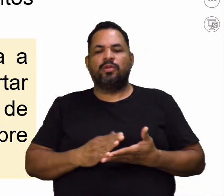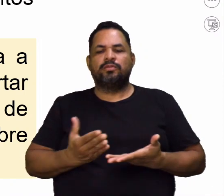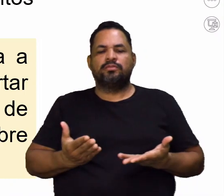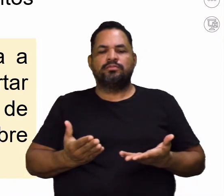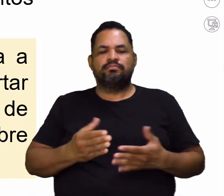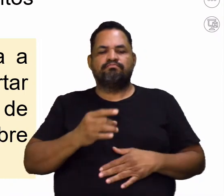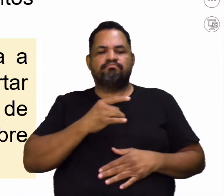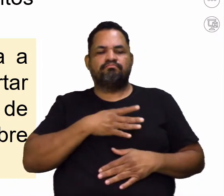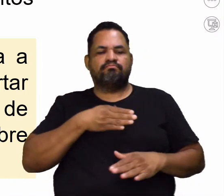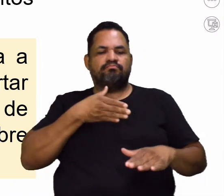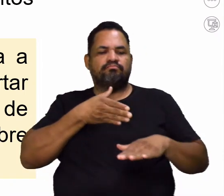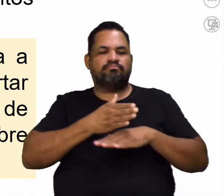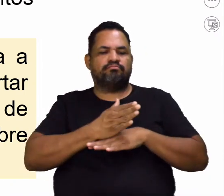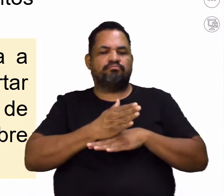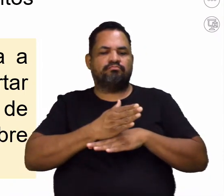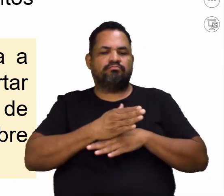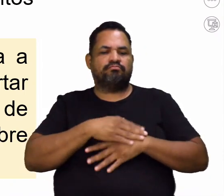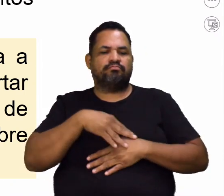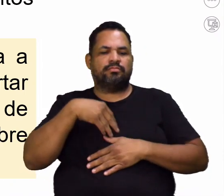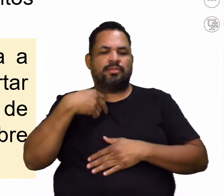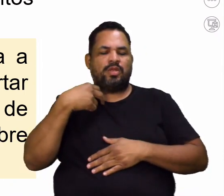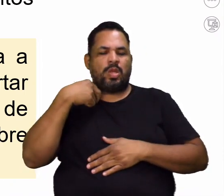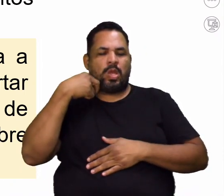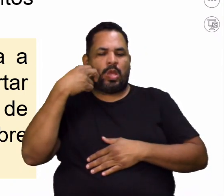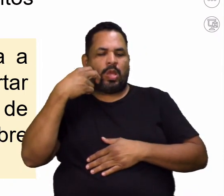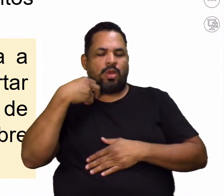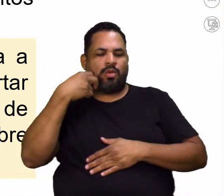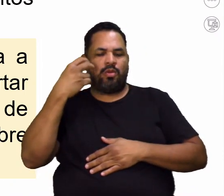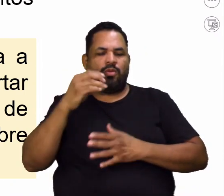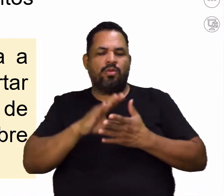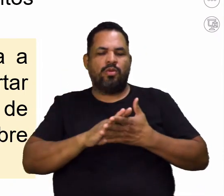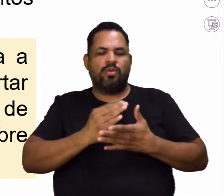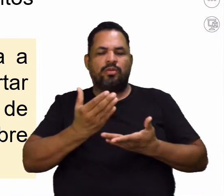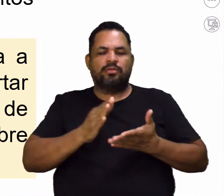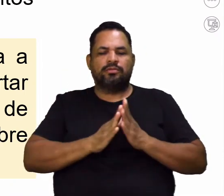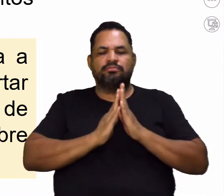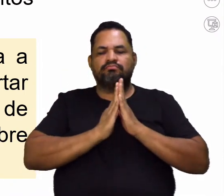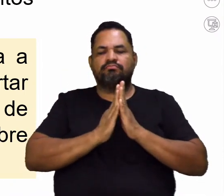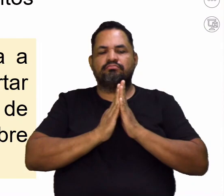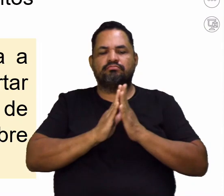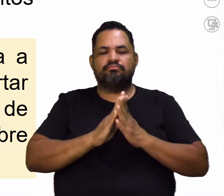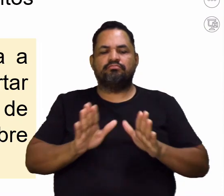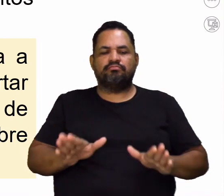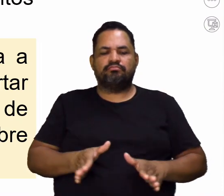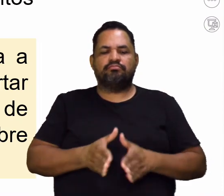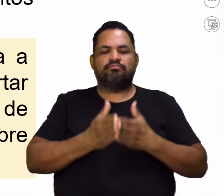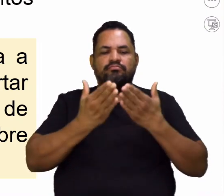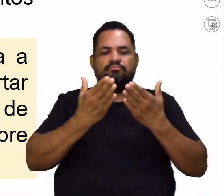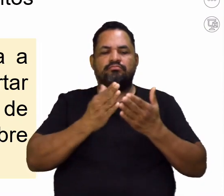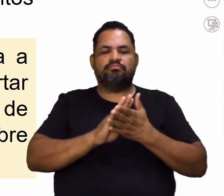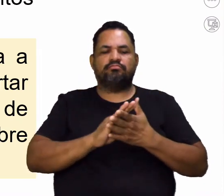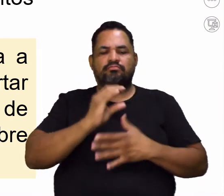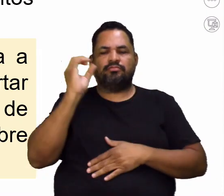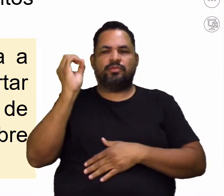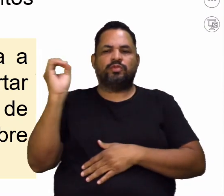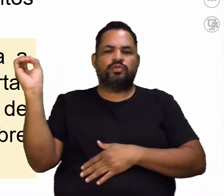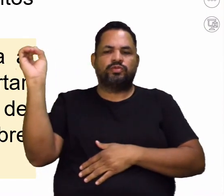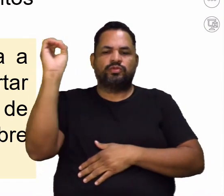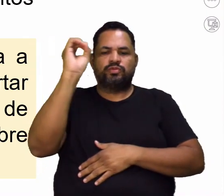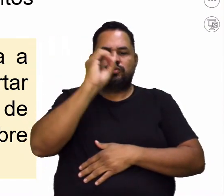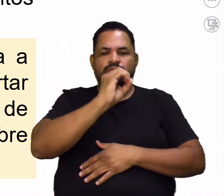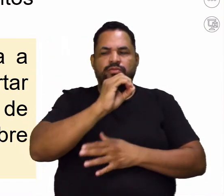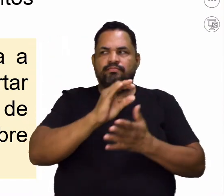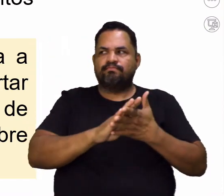com medo de entrar corado da vergonha de não rezar pobre arrasta teu então quando fala assim o salvinha